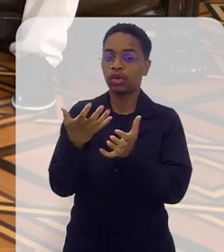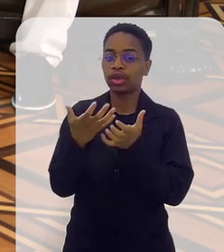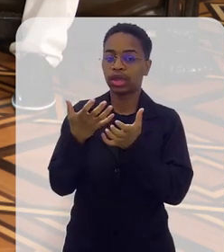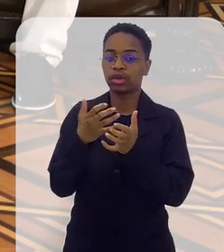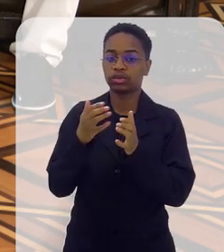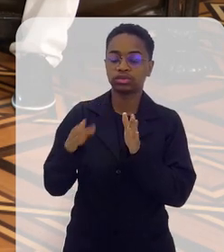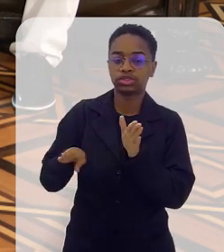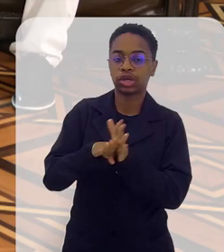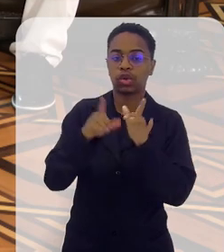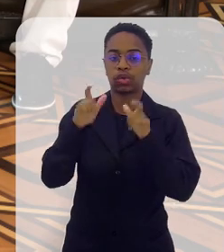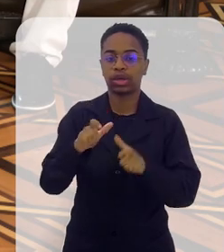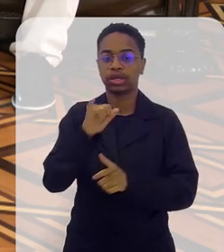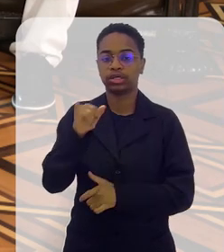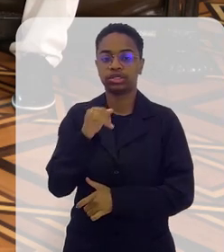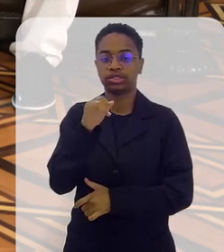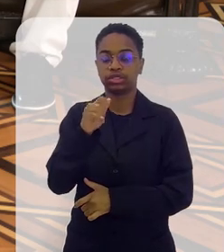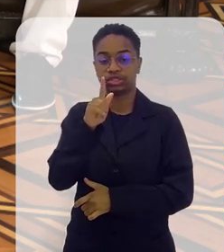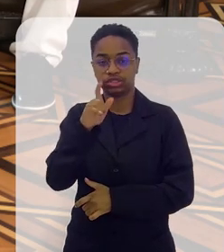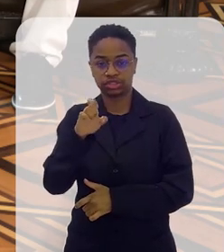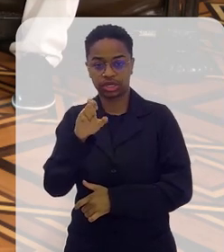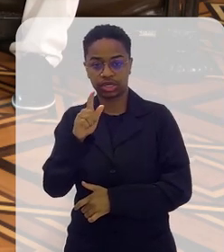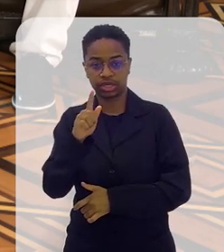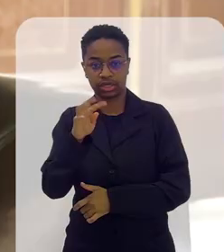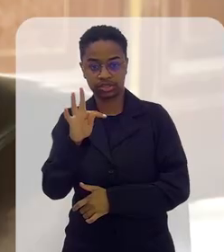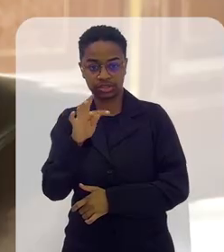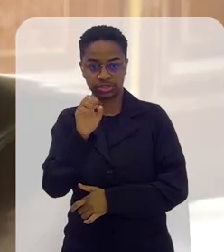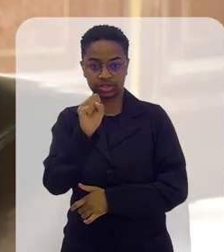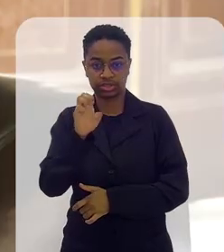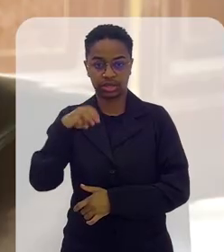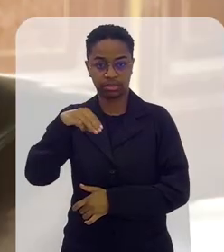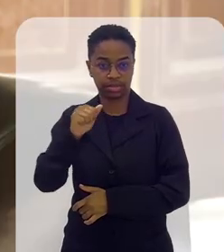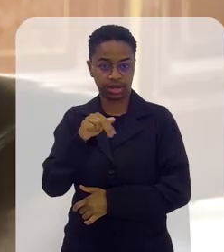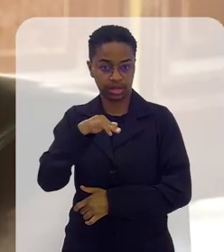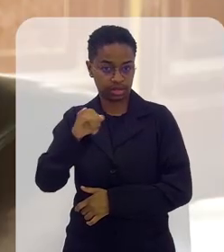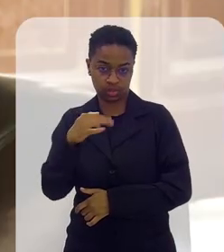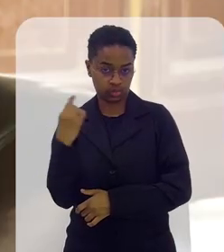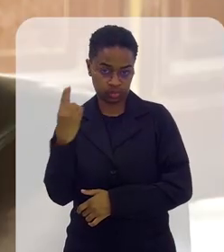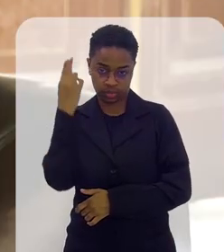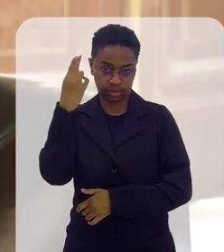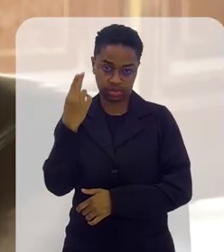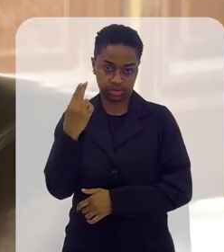no Getsemane, seja como for, você não tem. Não é como Tel Aviv. Tel Aviv é a sanguessuga,